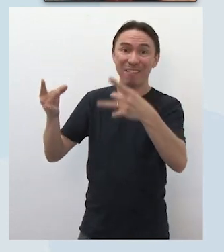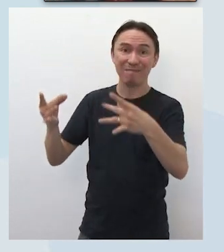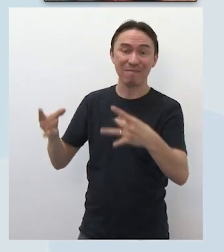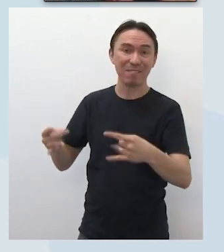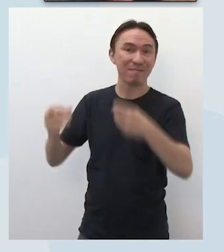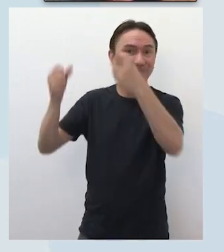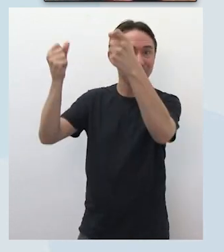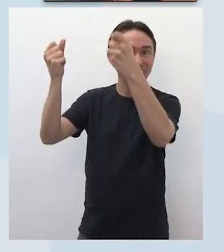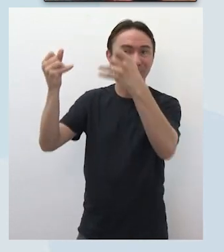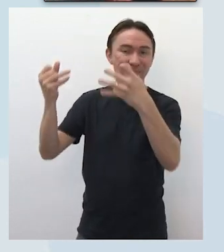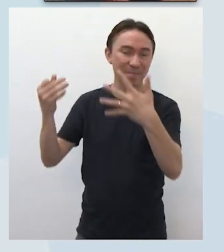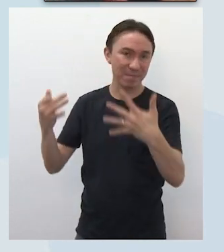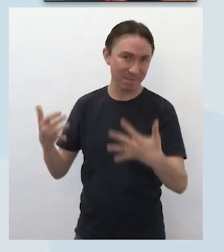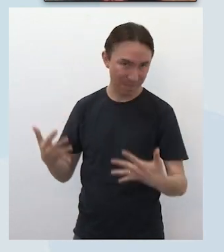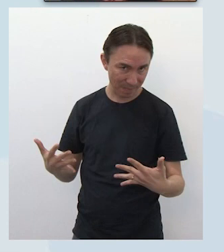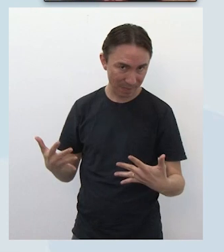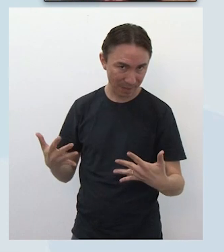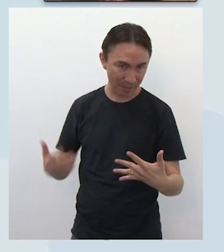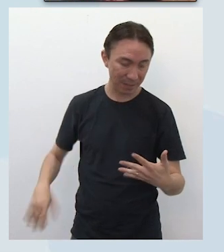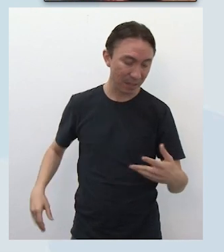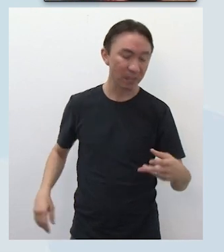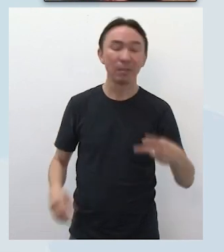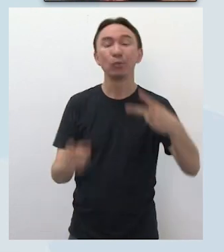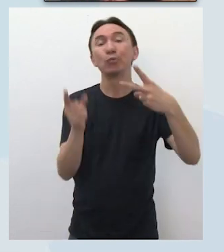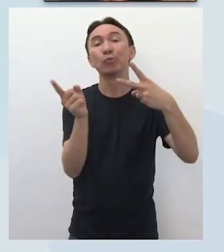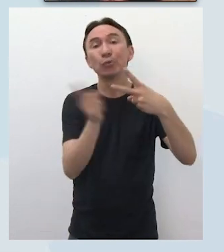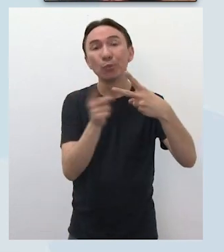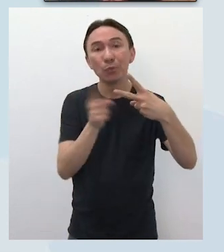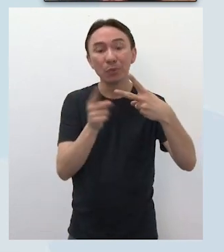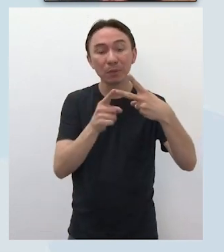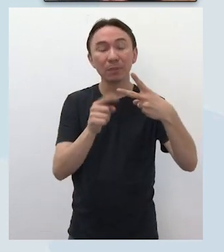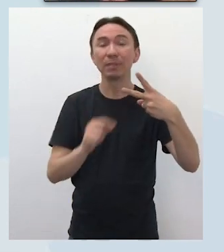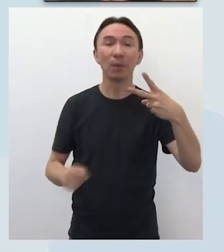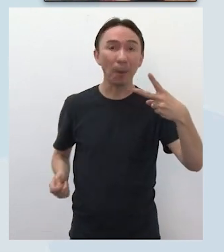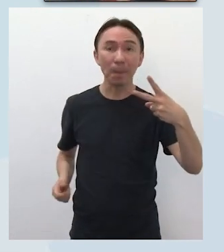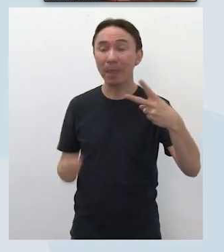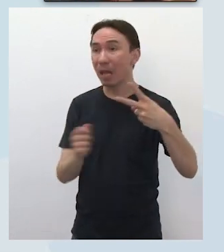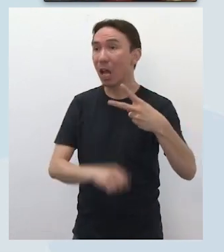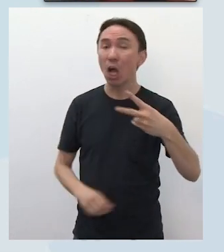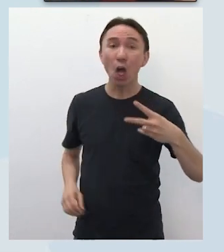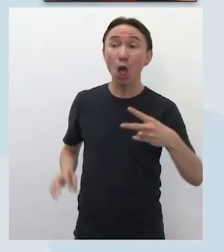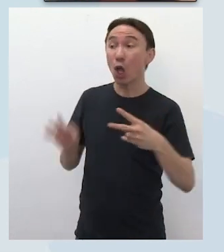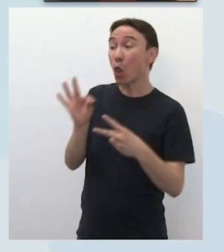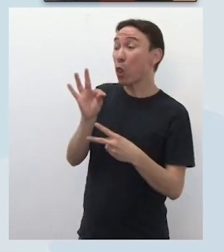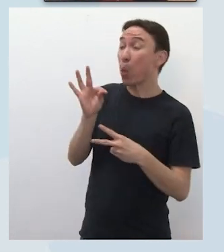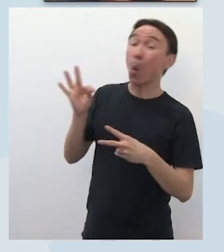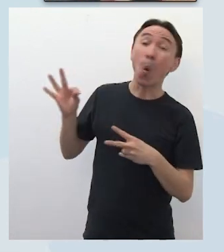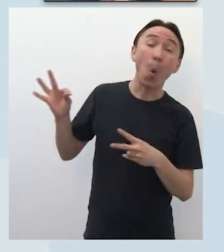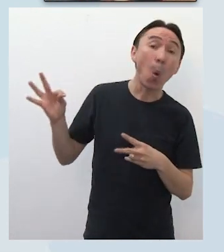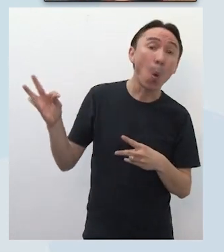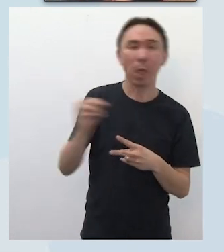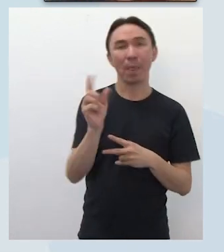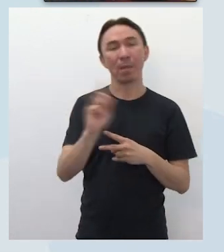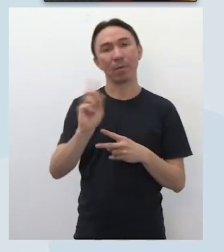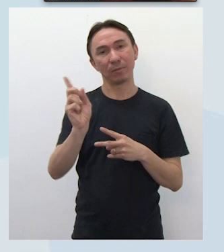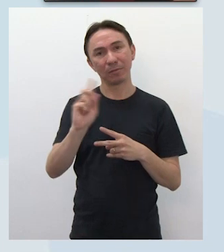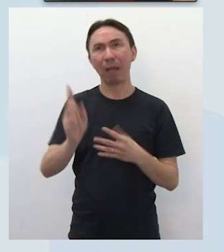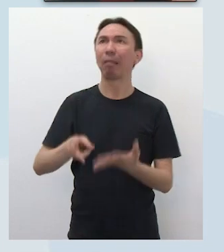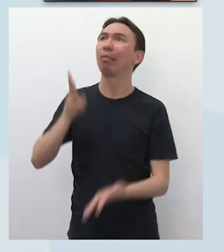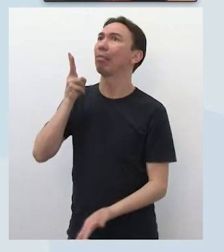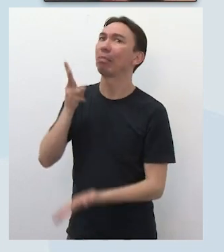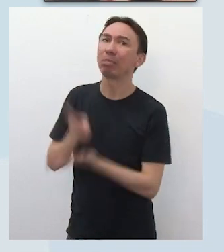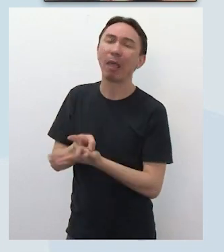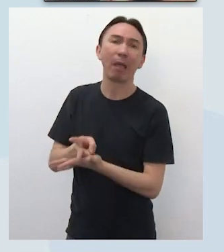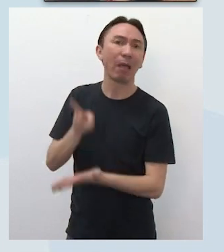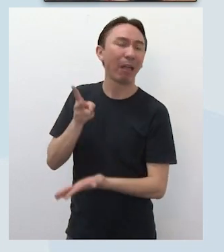Especificar ao invés de generalizar. Como a gente tem mania de falar, toda vez você faz isso, toda